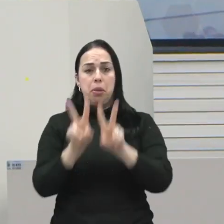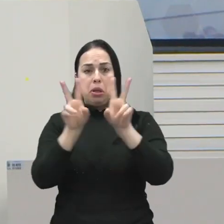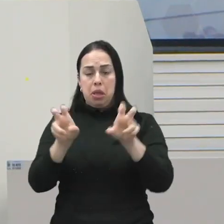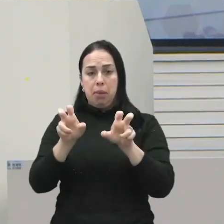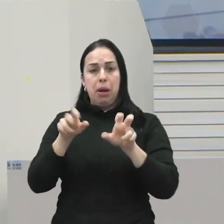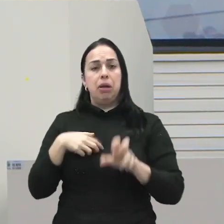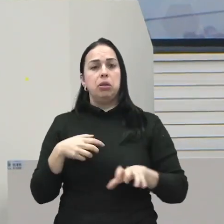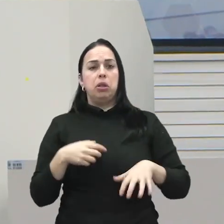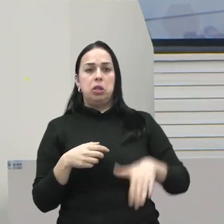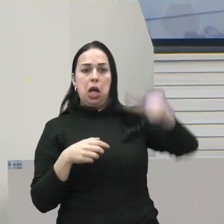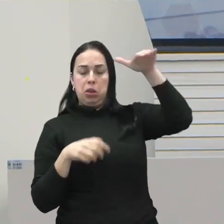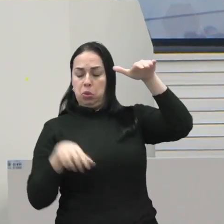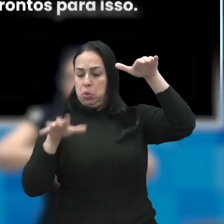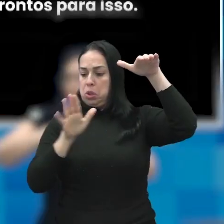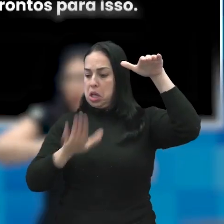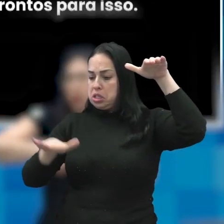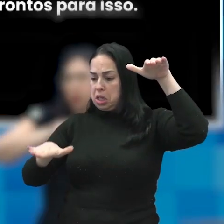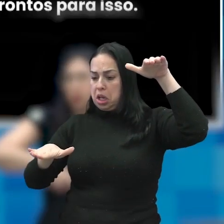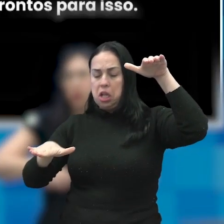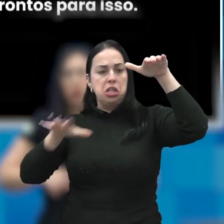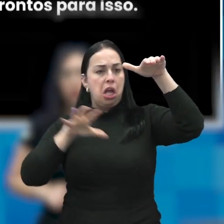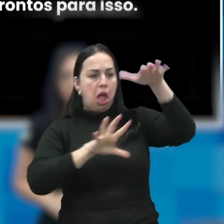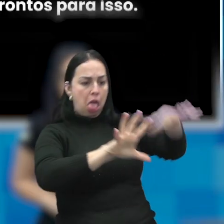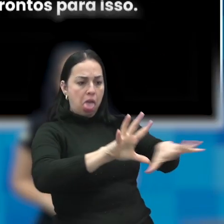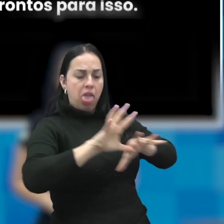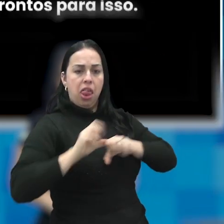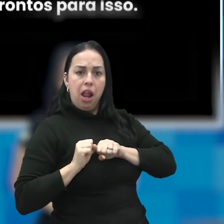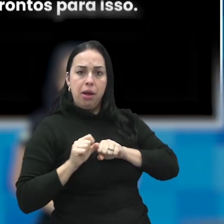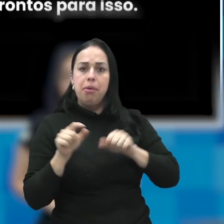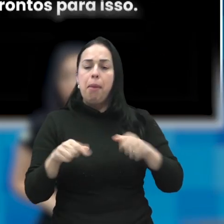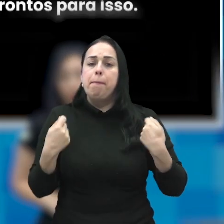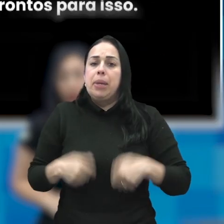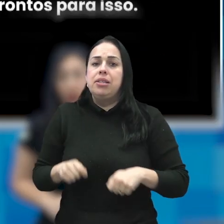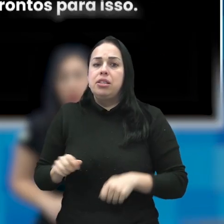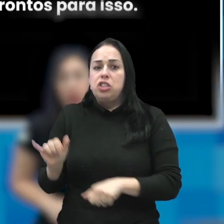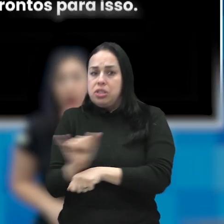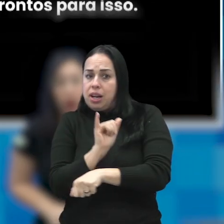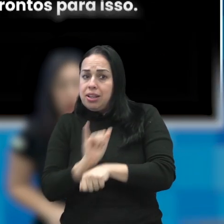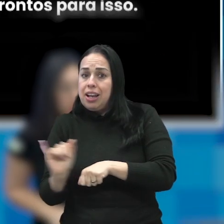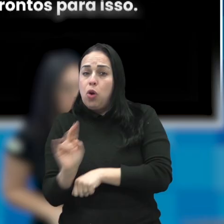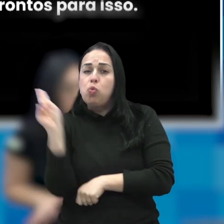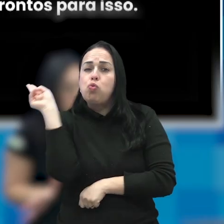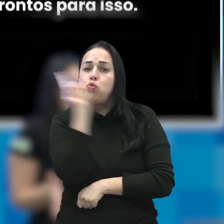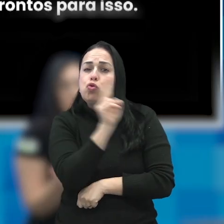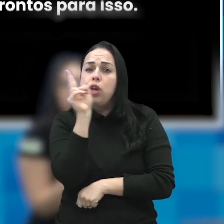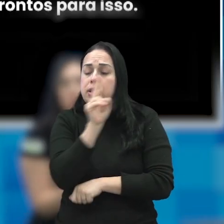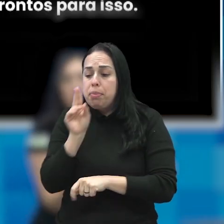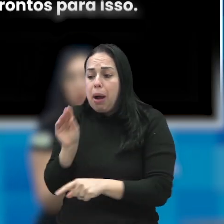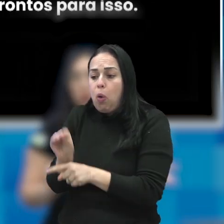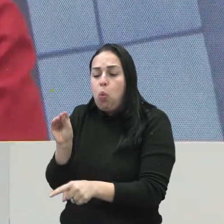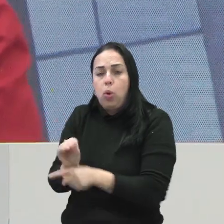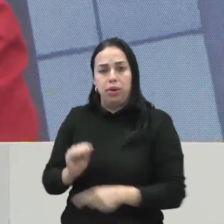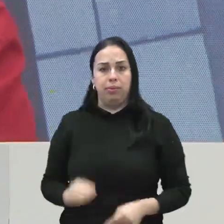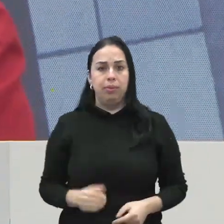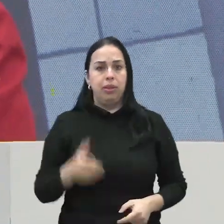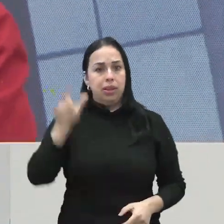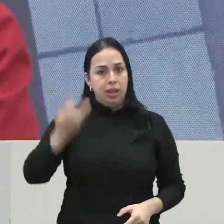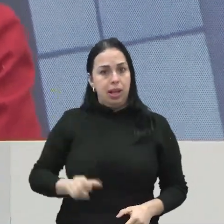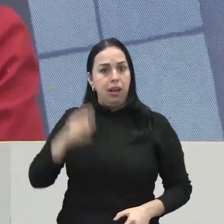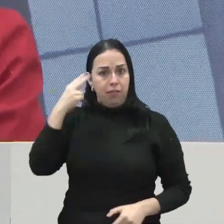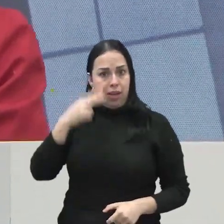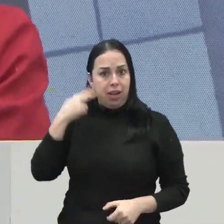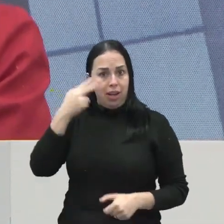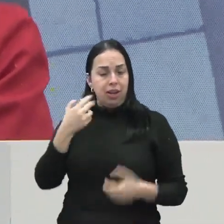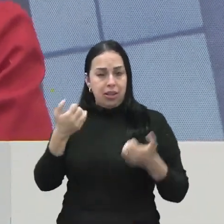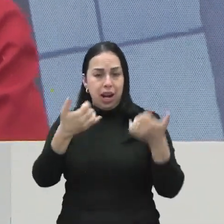adultização infantil nas redes sociais e cobrou medidas urgentes para proteger as crianças e jovens na internet. Para a vereadora,